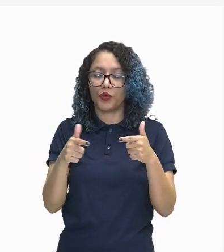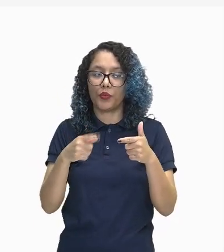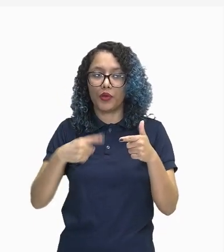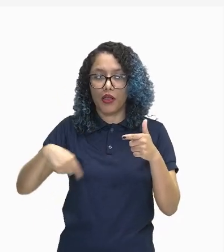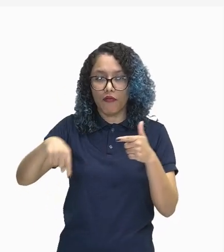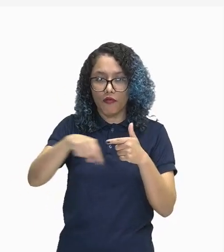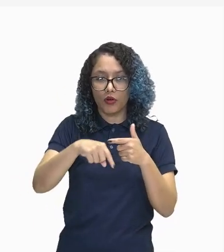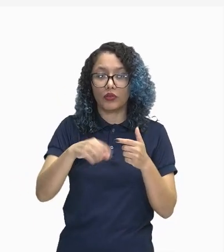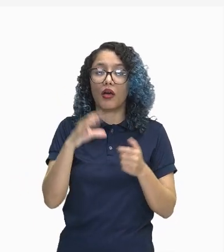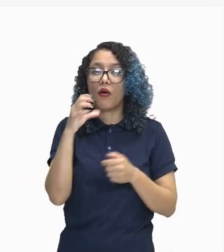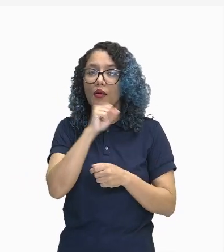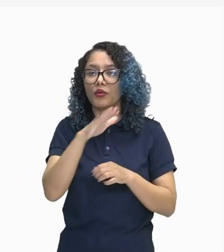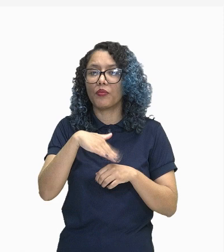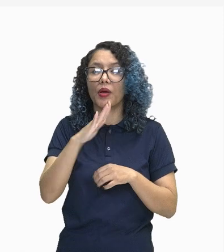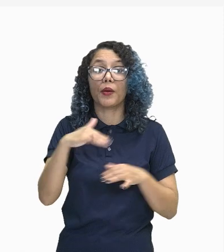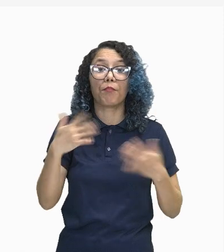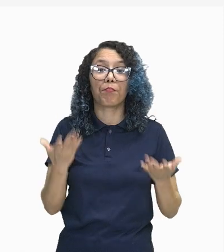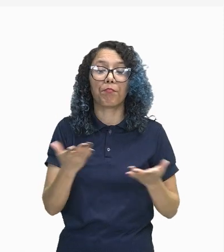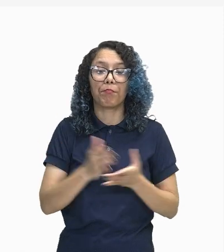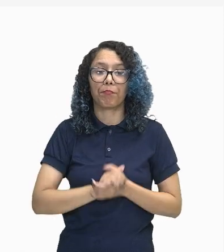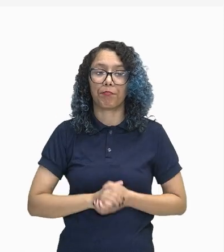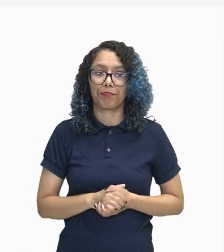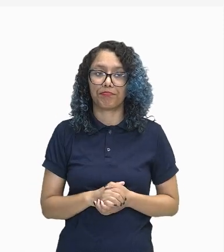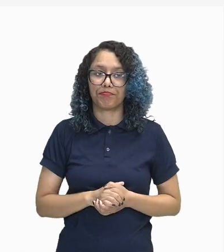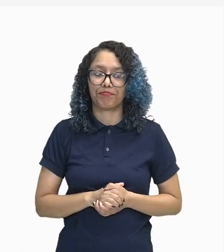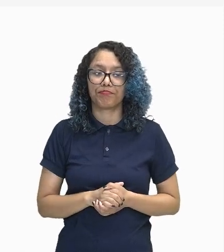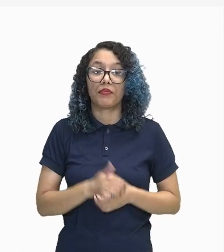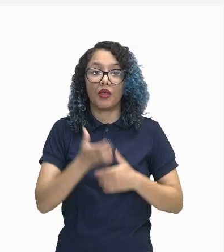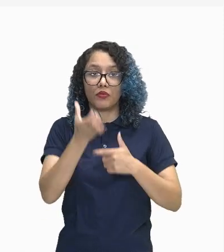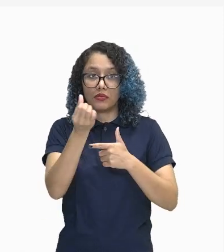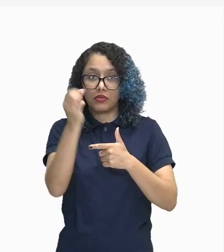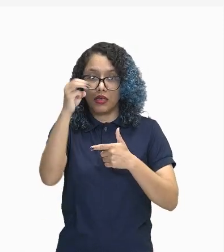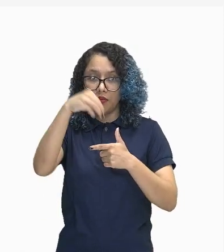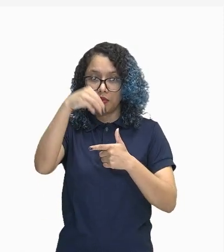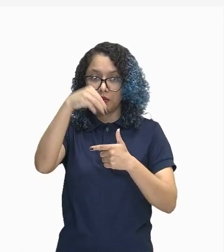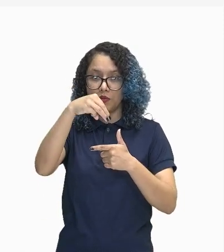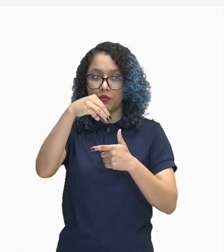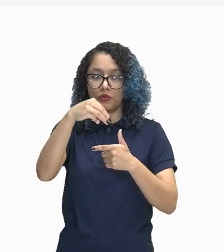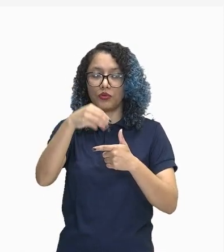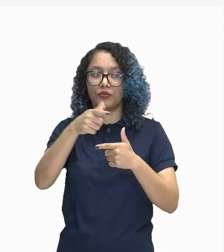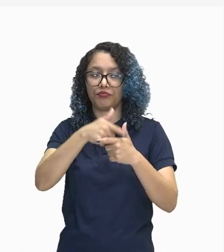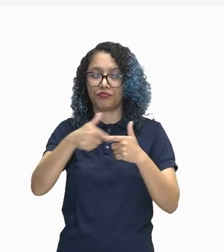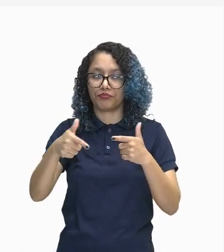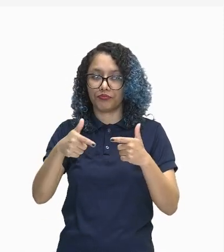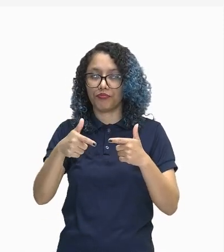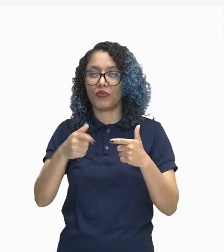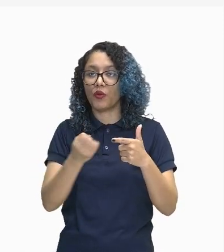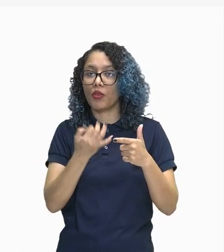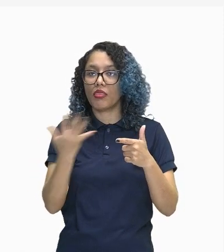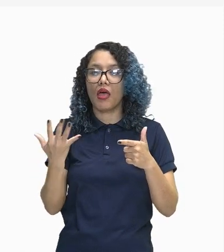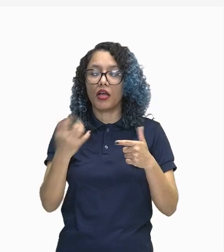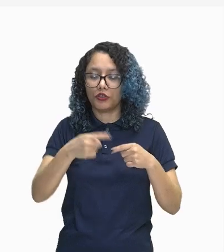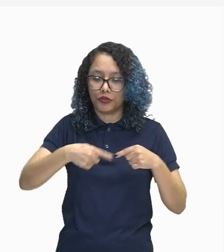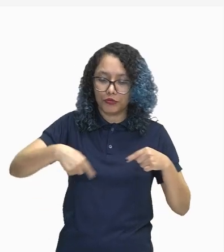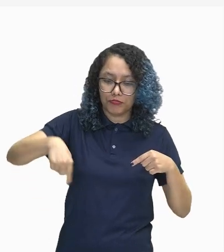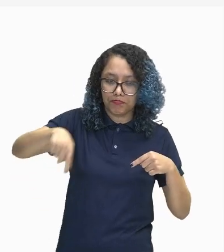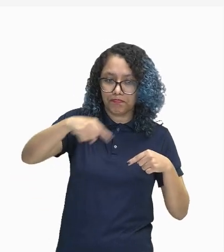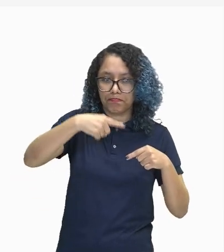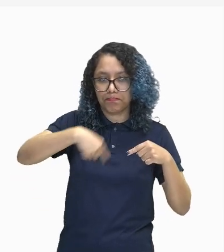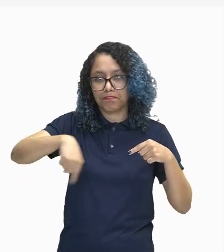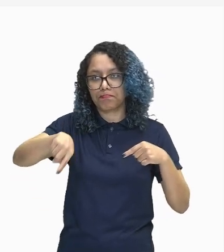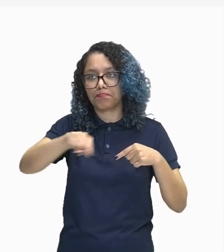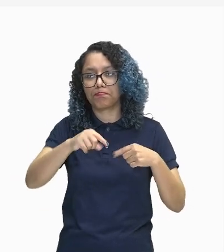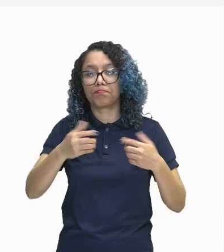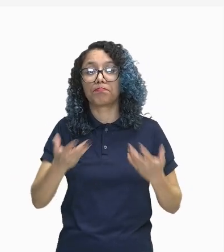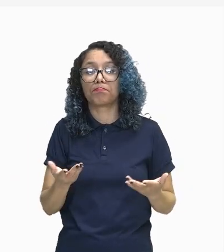a razão aqui entre o tempo, no caso 6 minutos, e a quantidade de voltas,